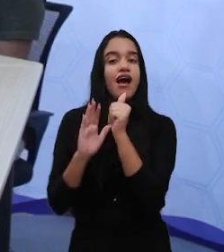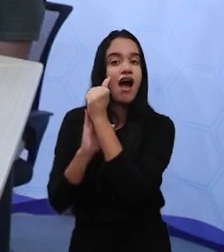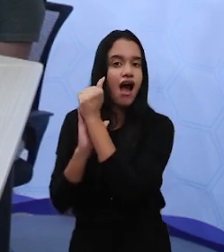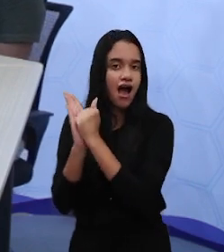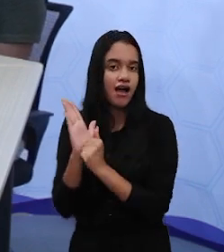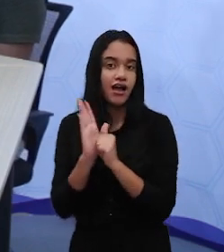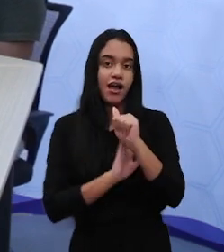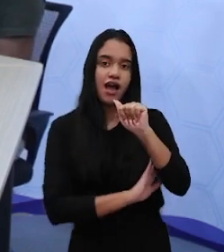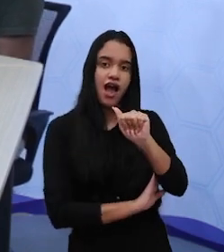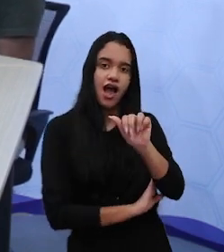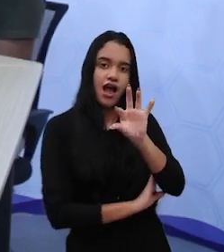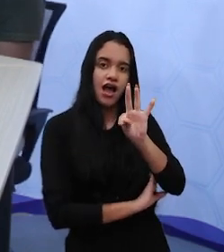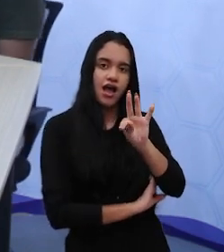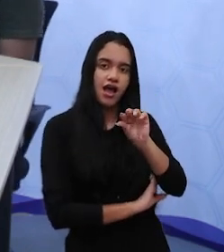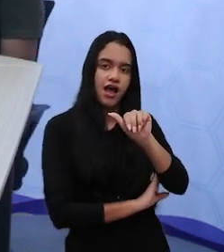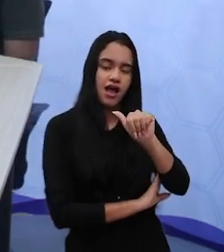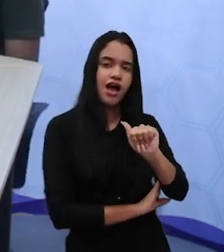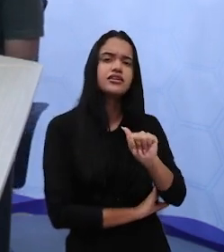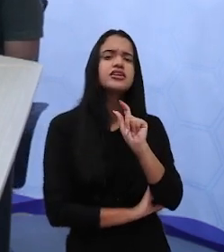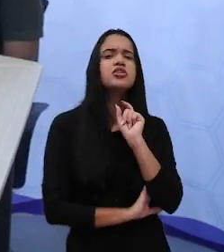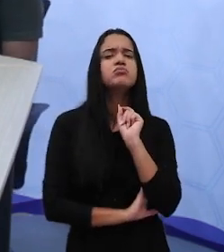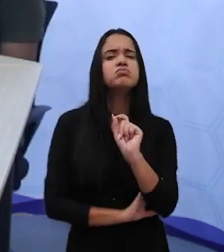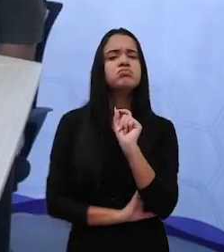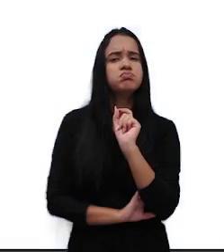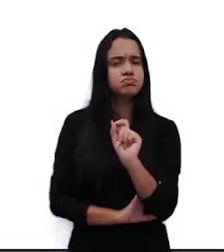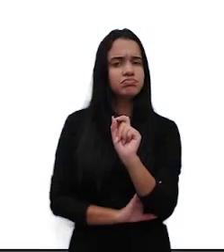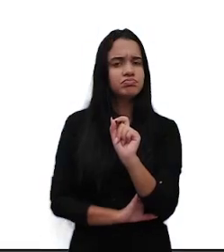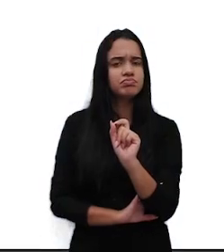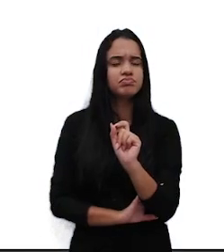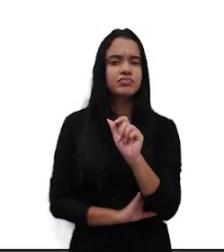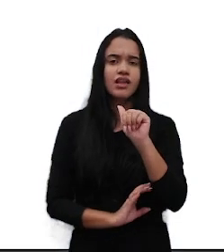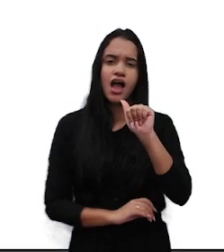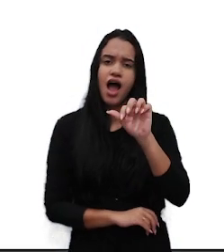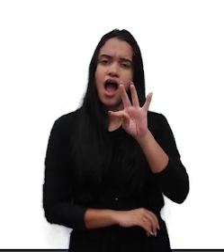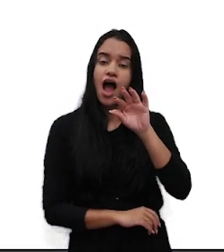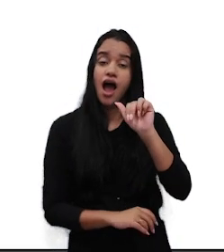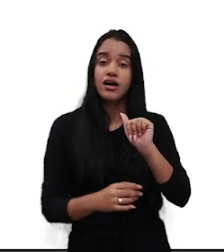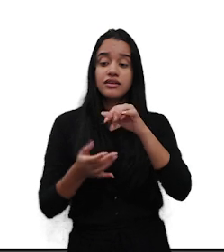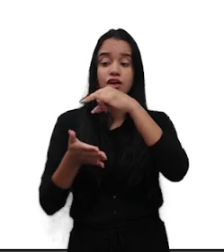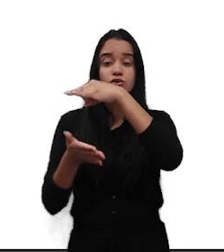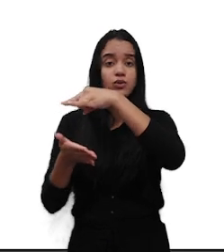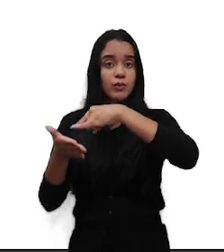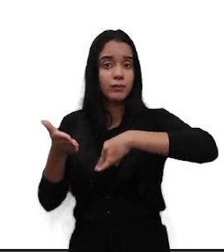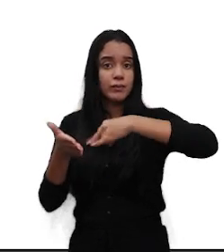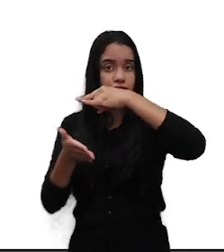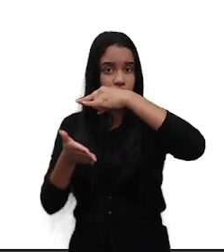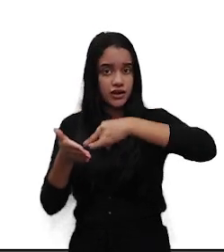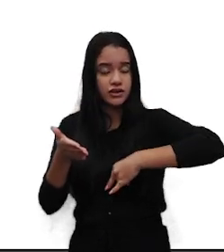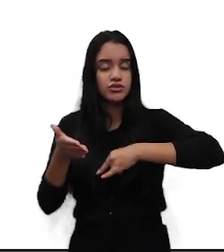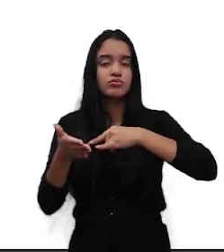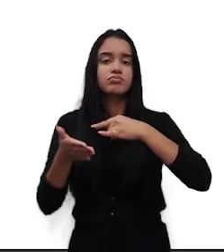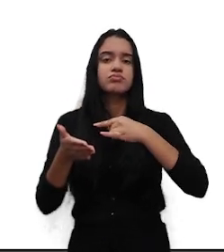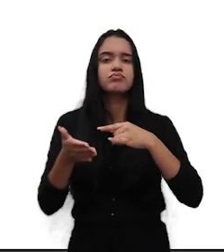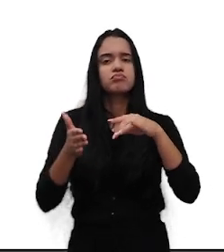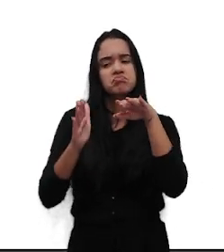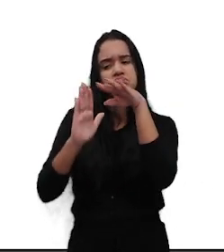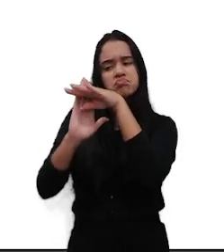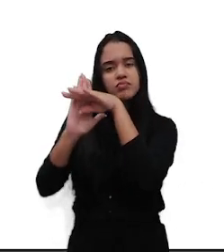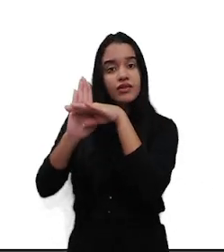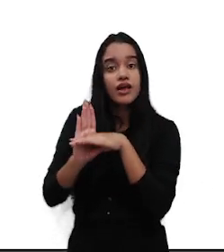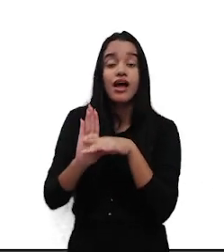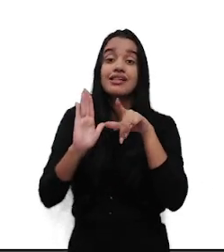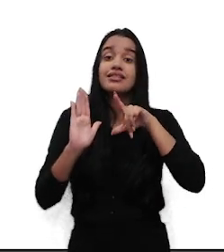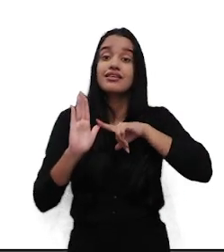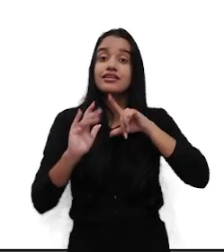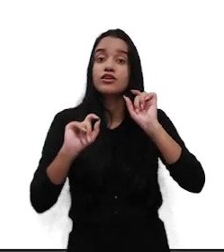aí, professora, o que vem ser essa ata? A ata é um documento que a gente vai redigir de uma reunião